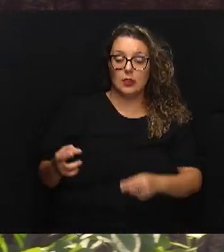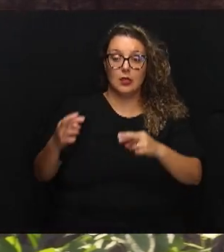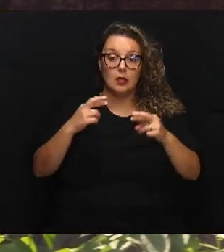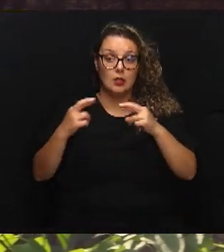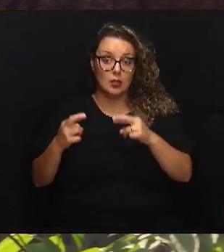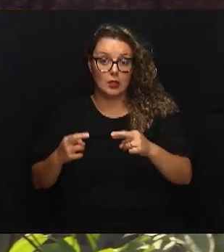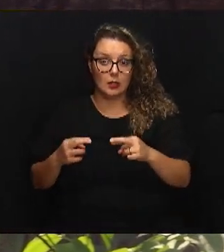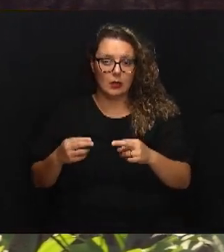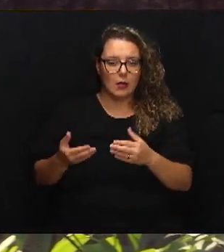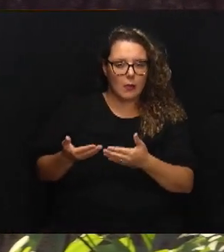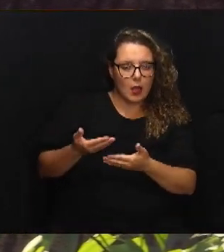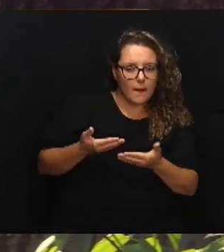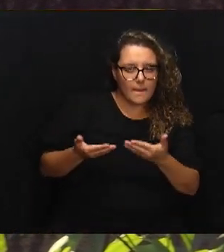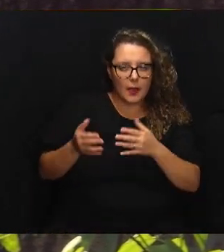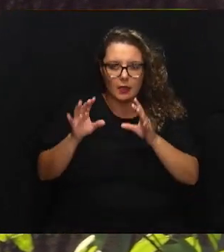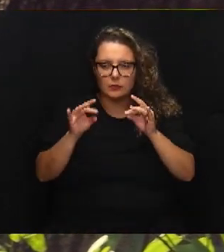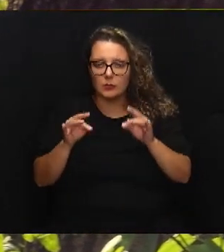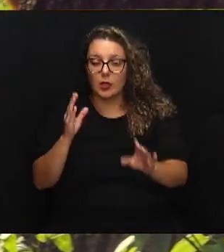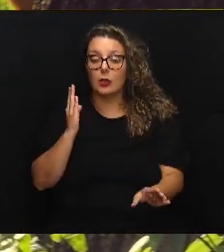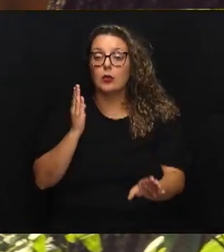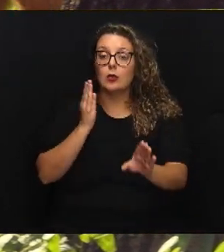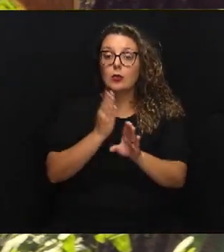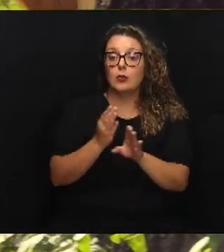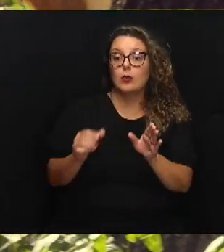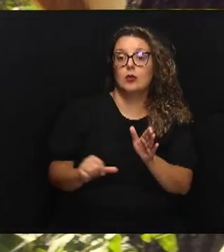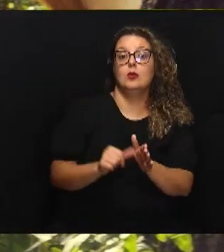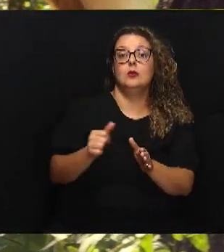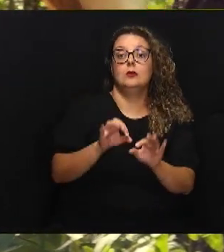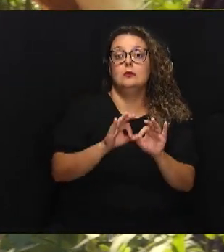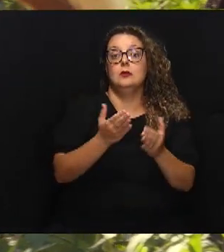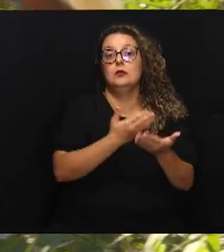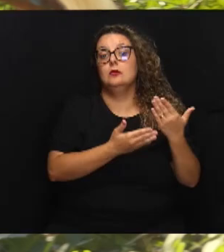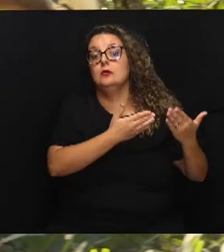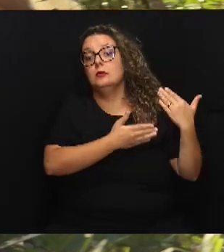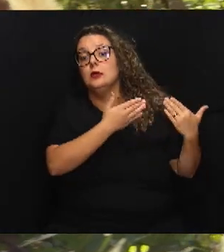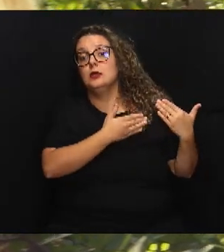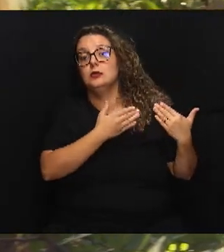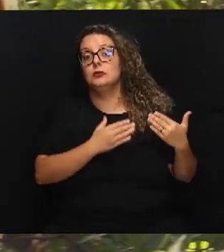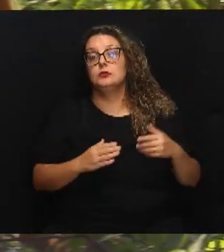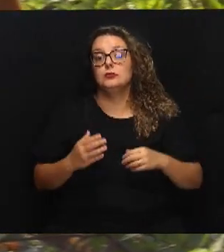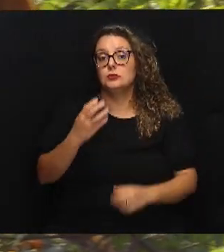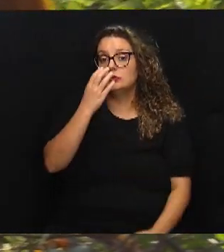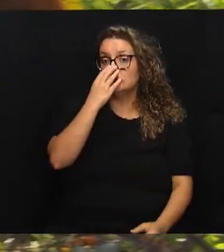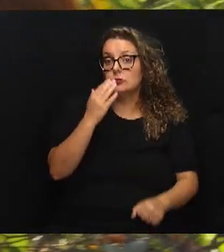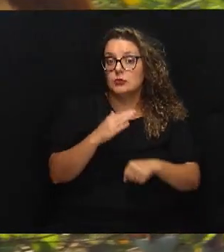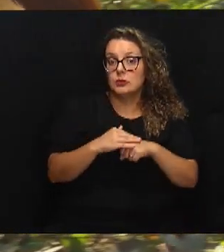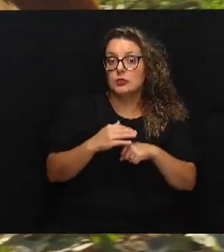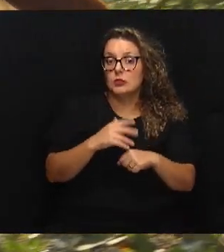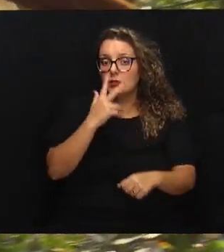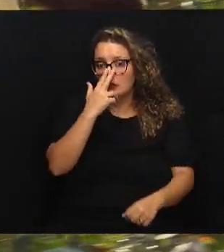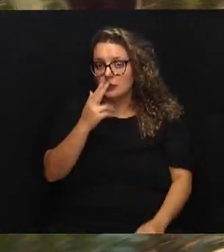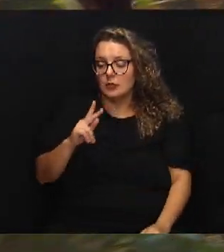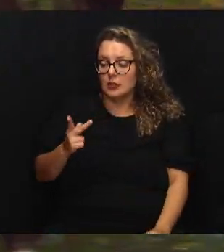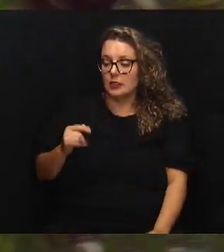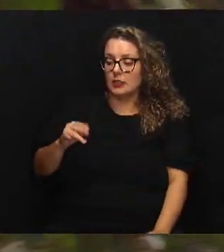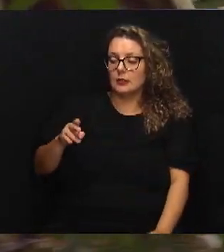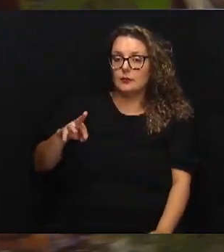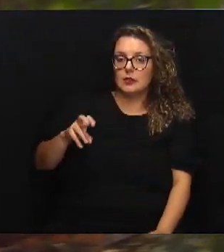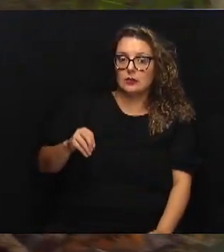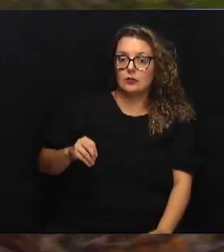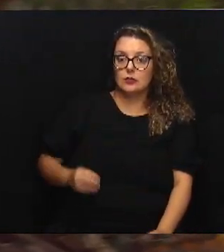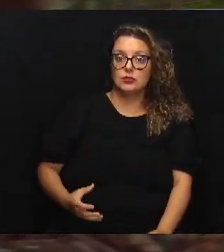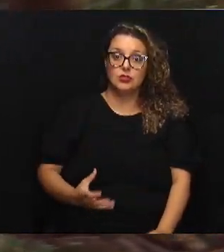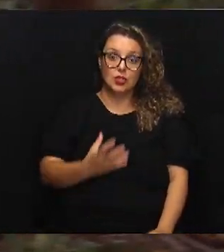antigos. Essa análise meticulosa busca identificar os primeiros ancestrais dos cães domésticos que se assemelham